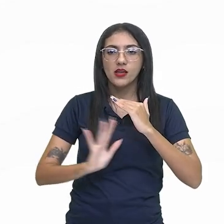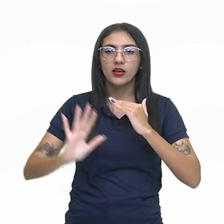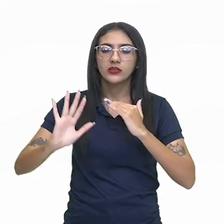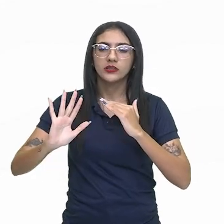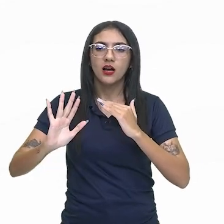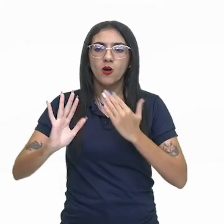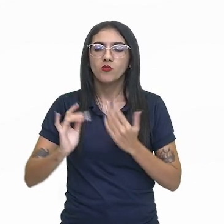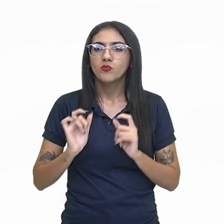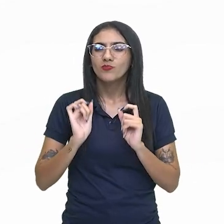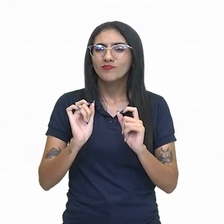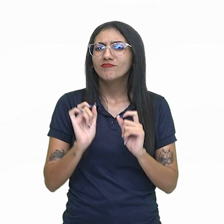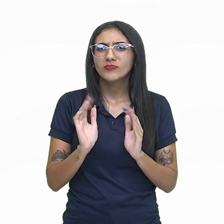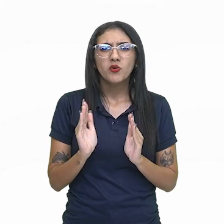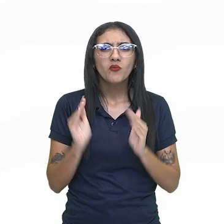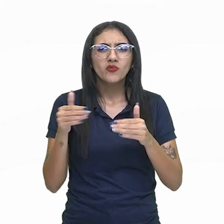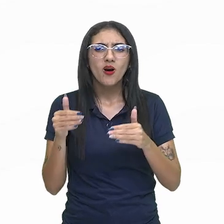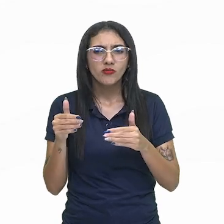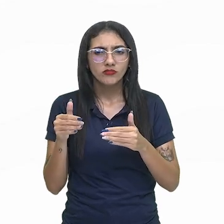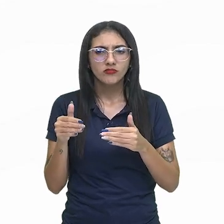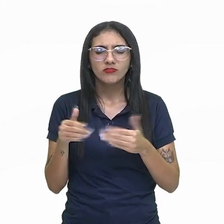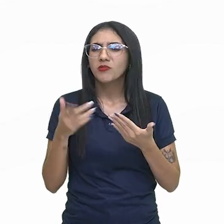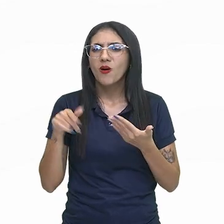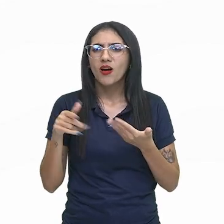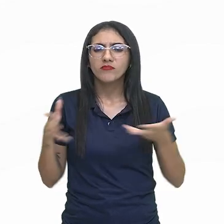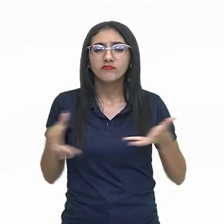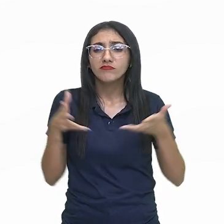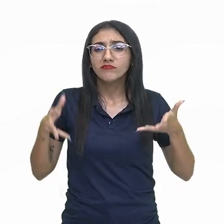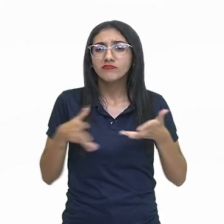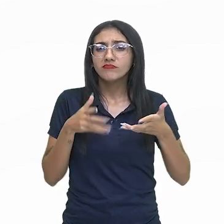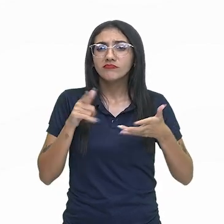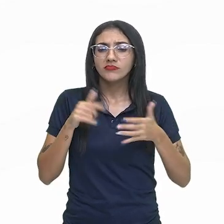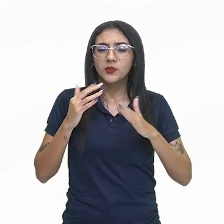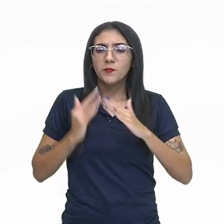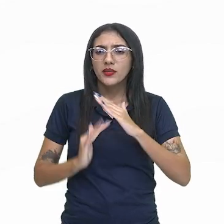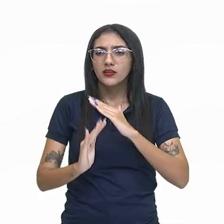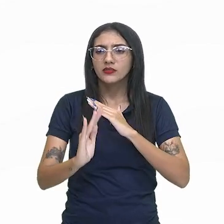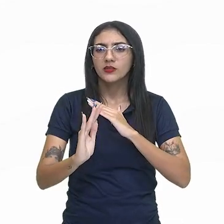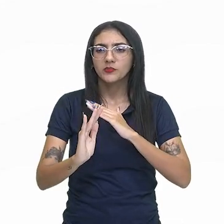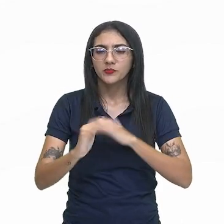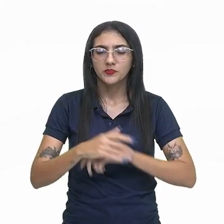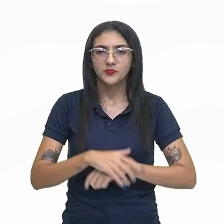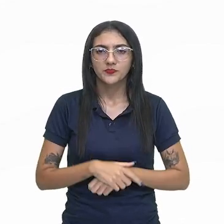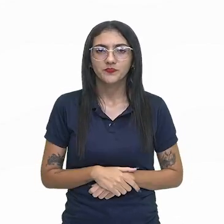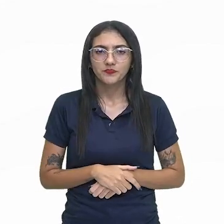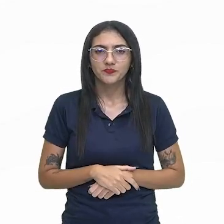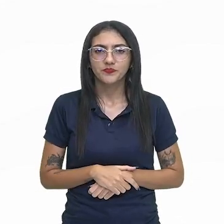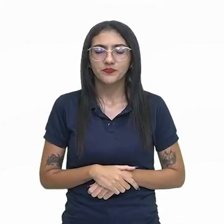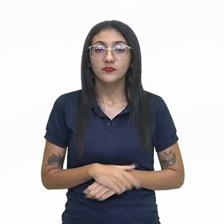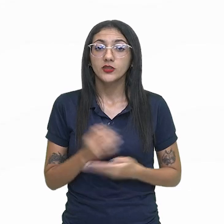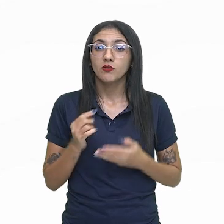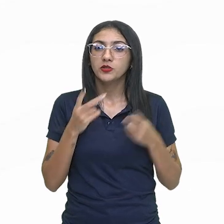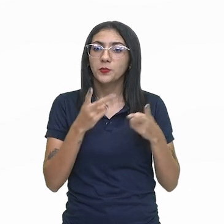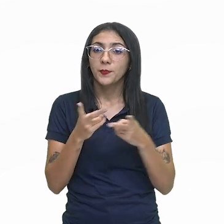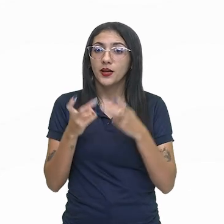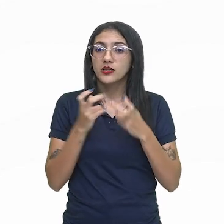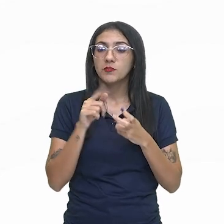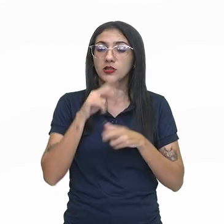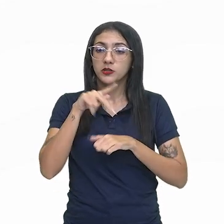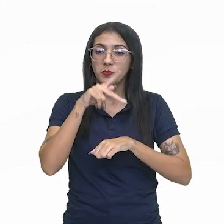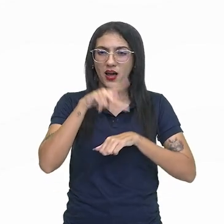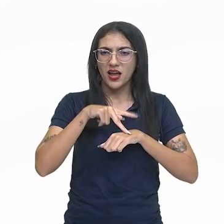imigração. Para quê, né, gente? Para que eles vão estimular essa imigração? Então a gente observa nesses países